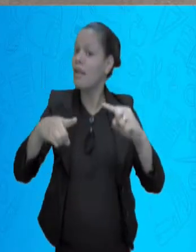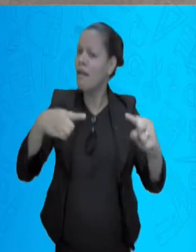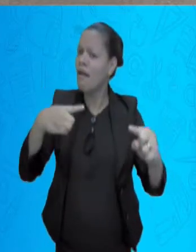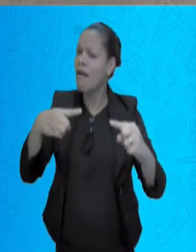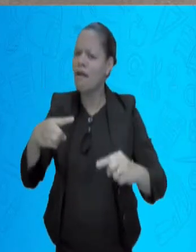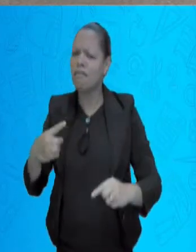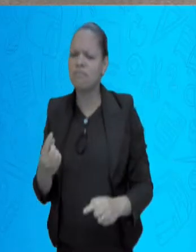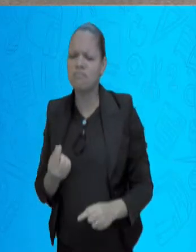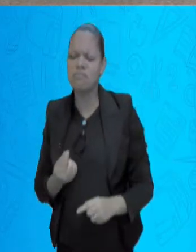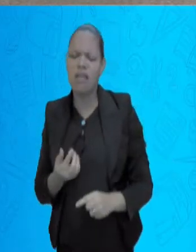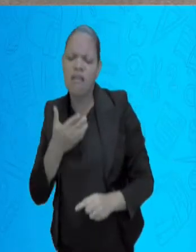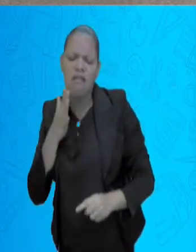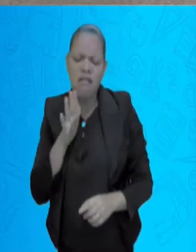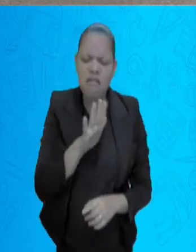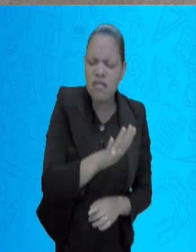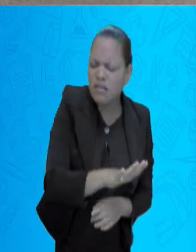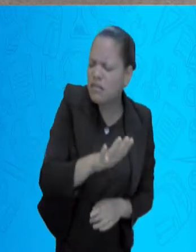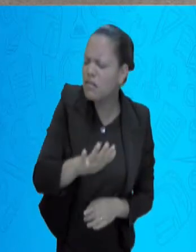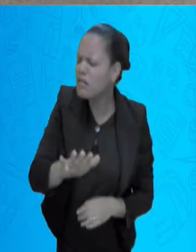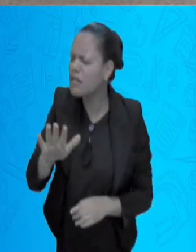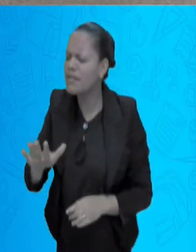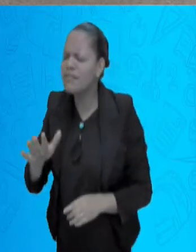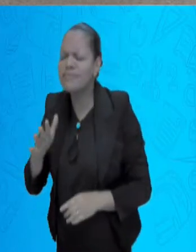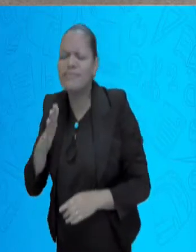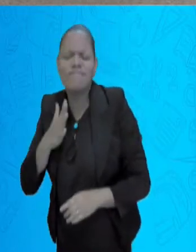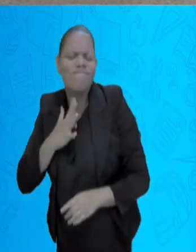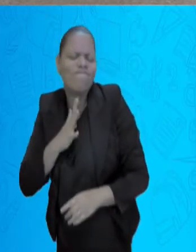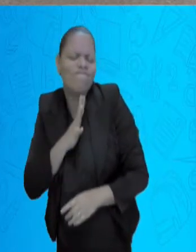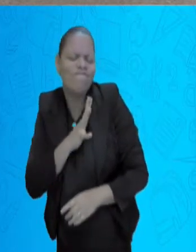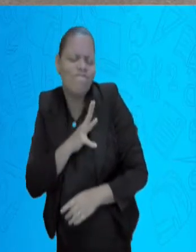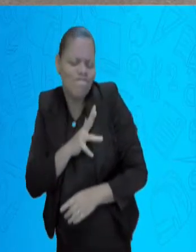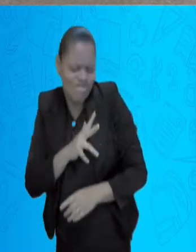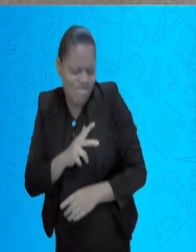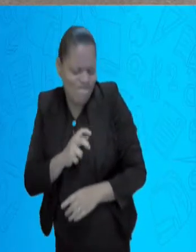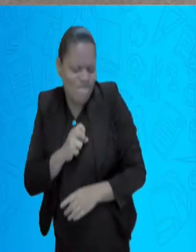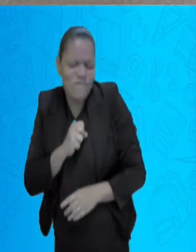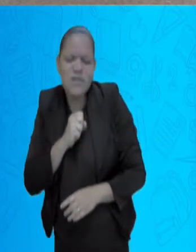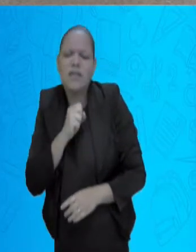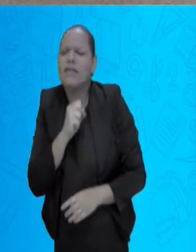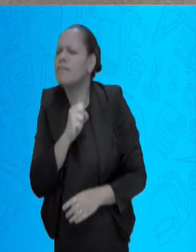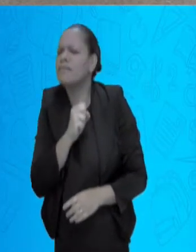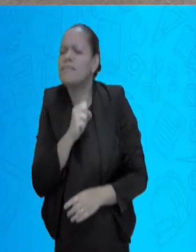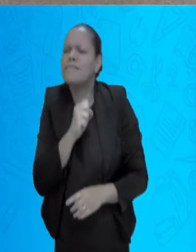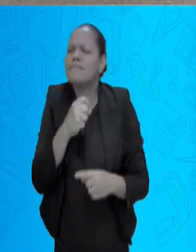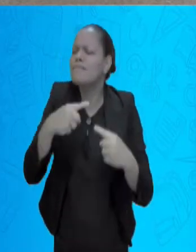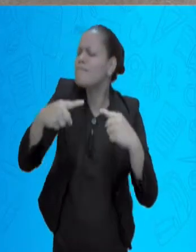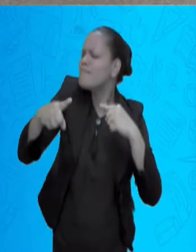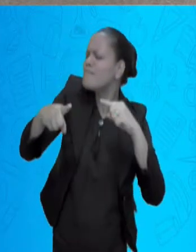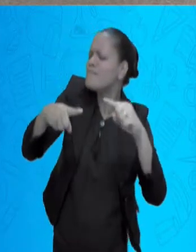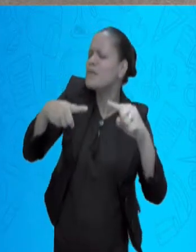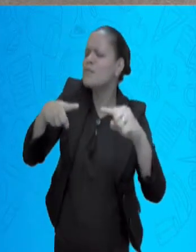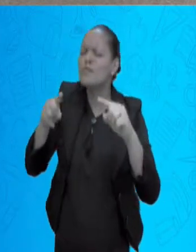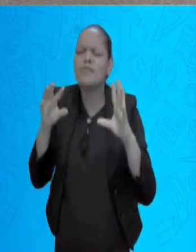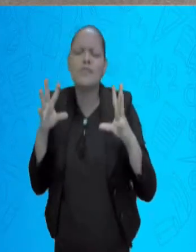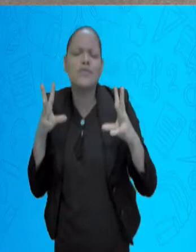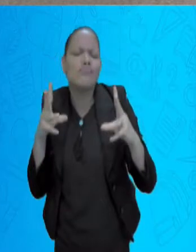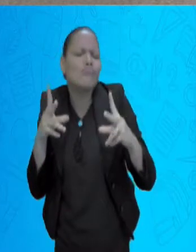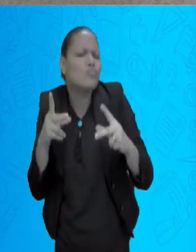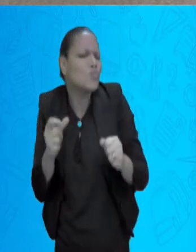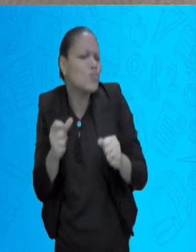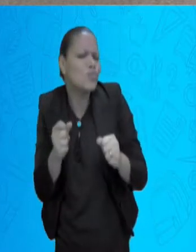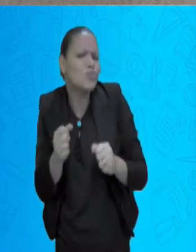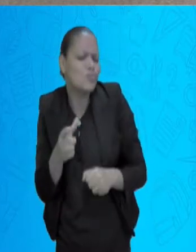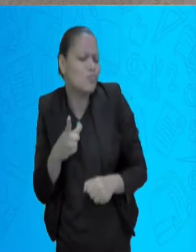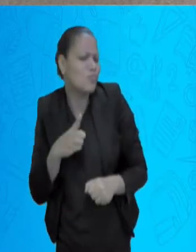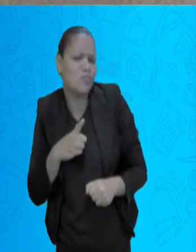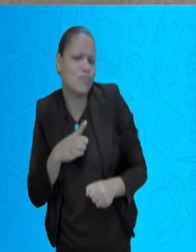animados além, né, do computador que anima, tem um fundo musical. E existem desenhos